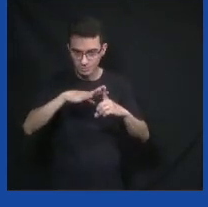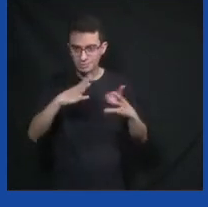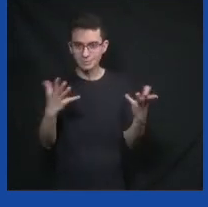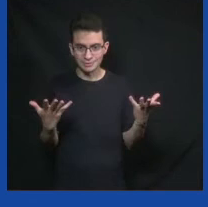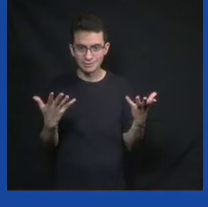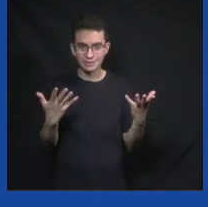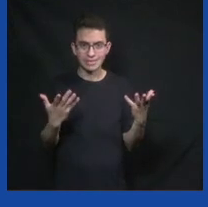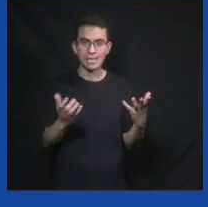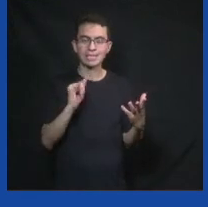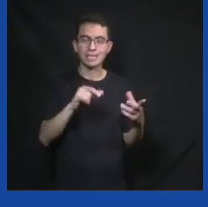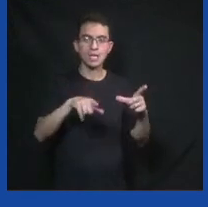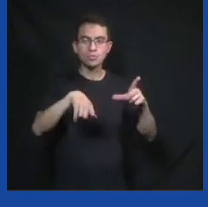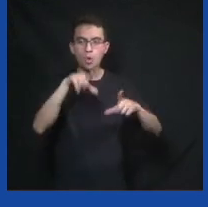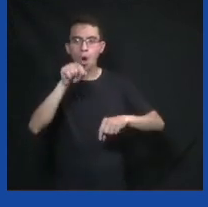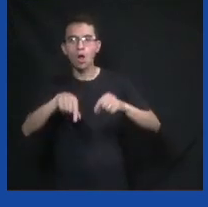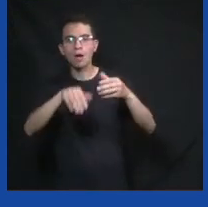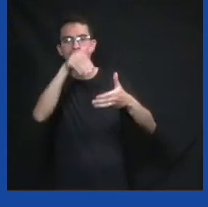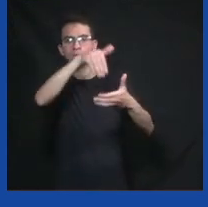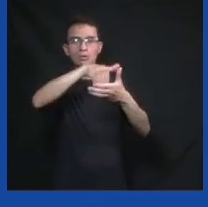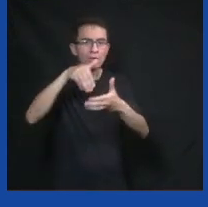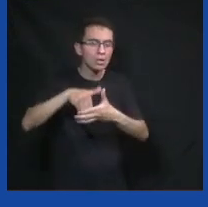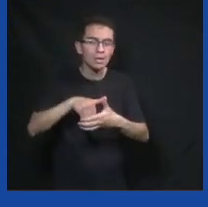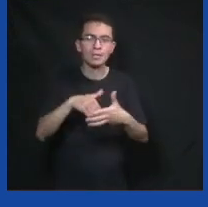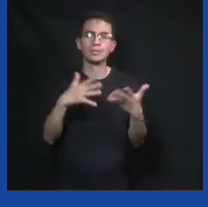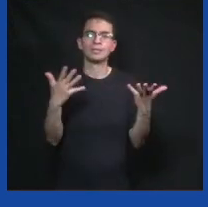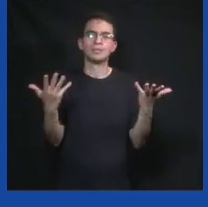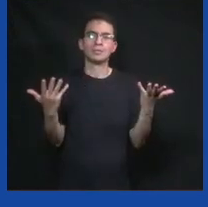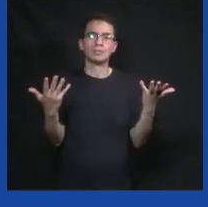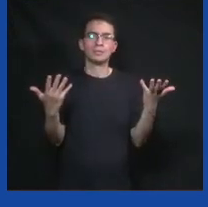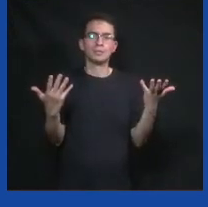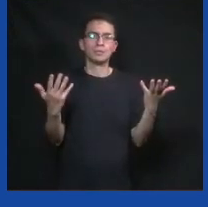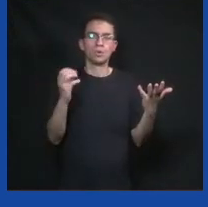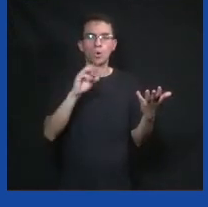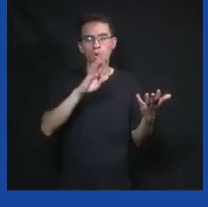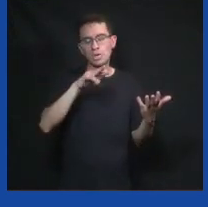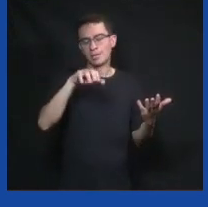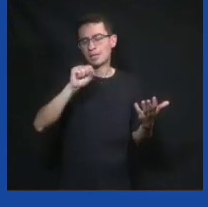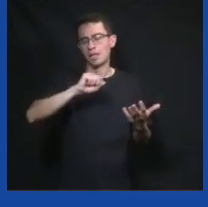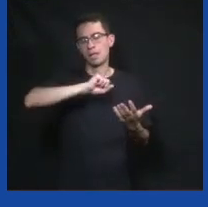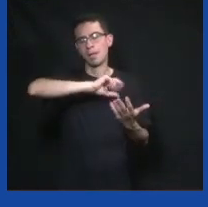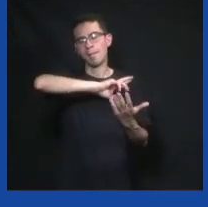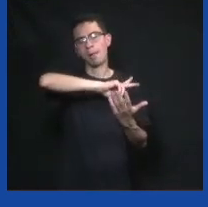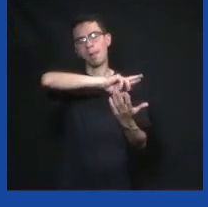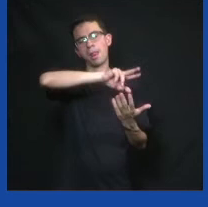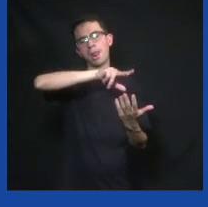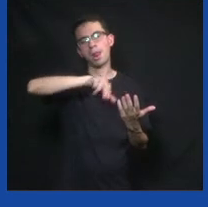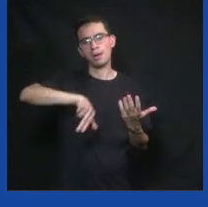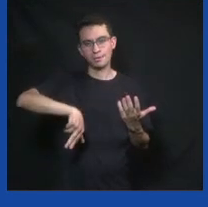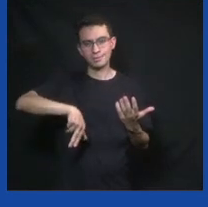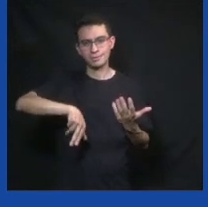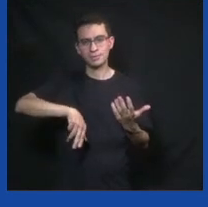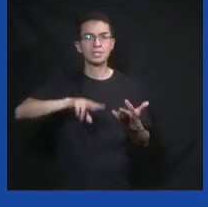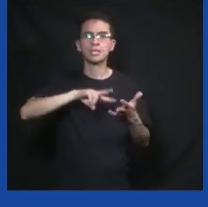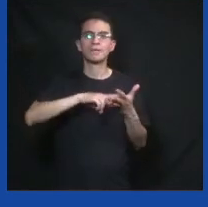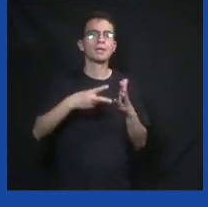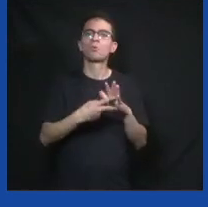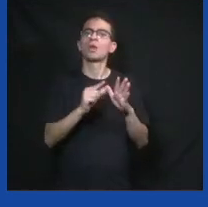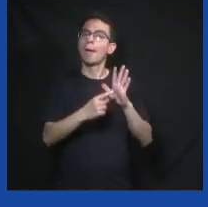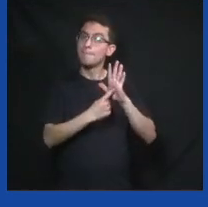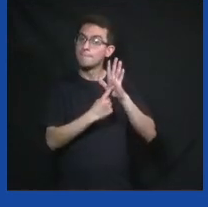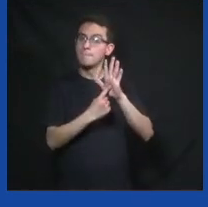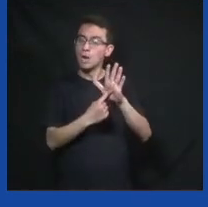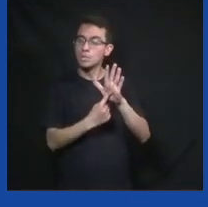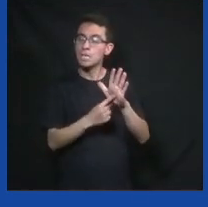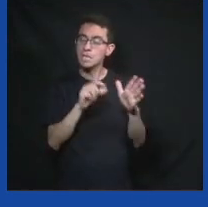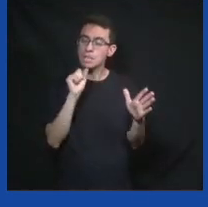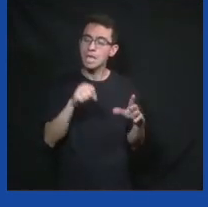democráticos, opacos, clientelistas, coronelistas, etc., etc., etc., é porque isso diz alguma coisa a respeito da